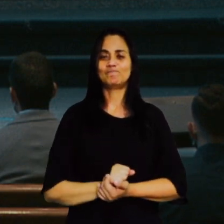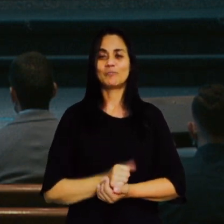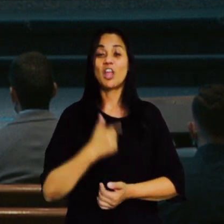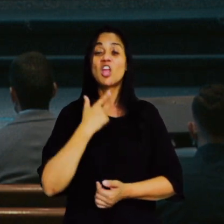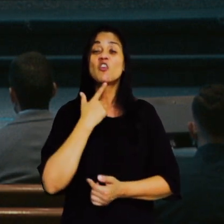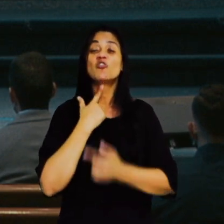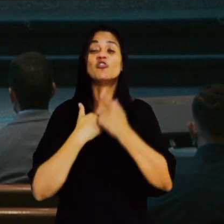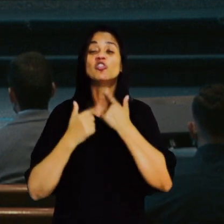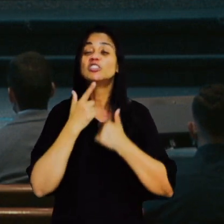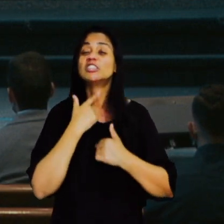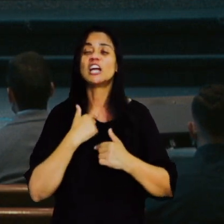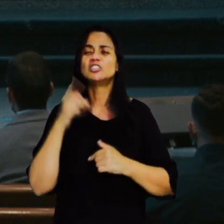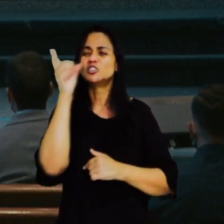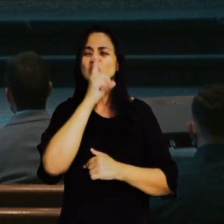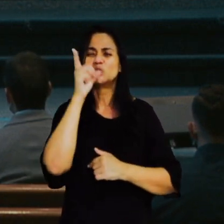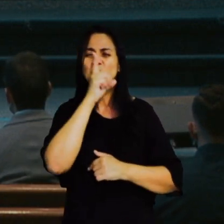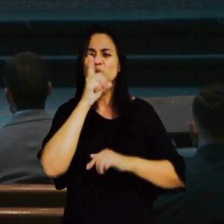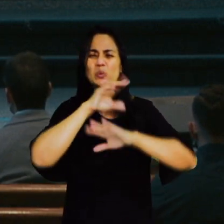pregando.